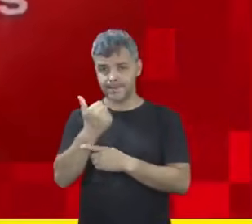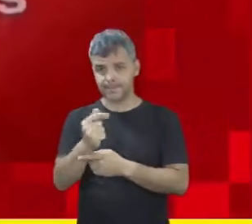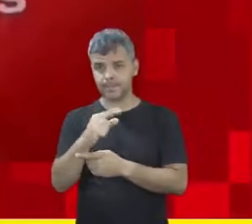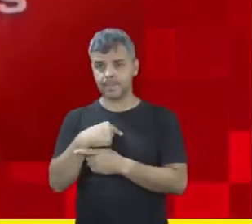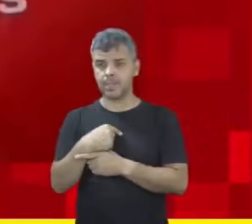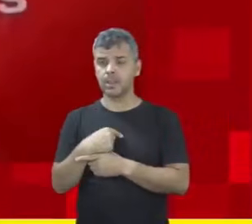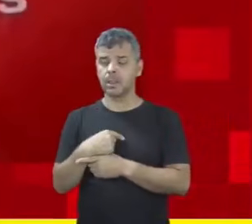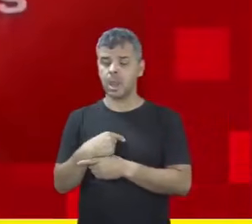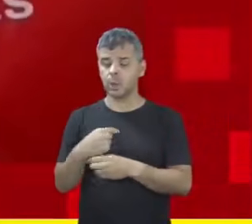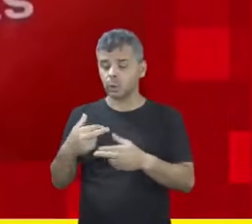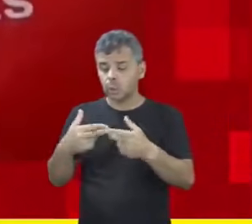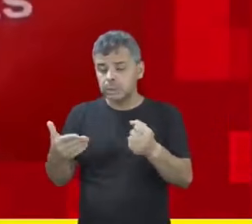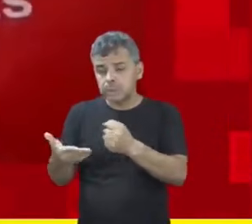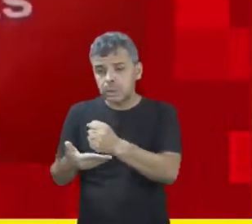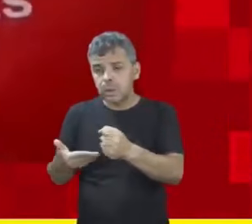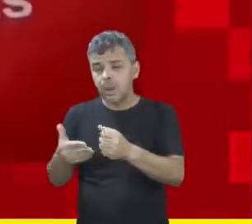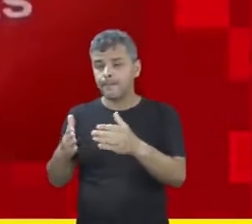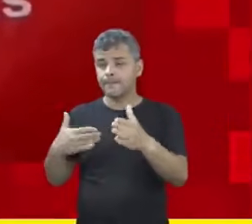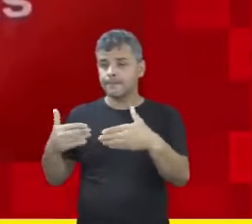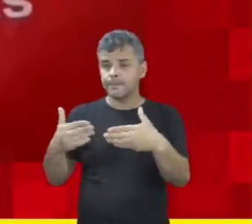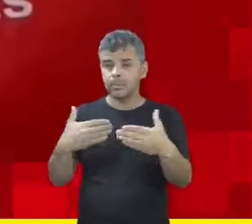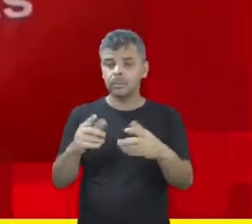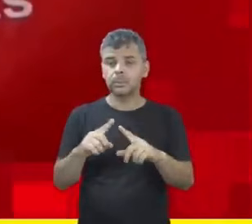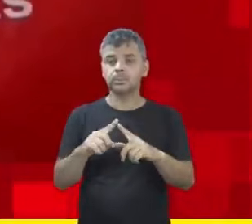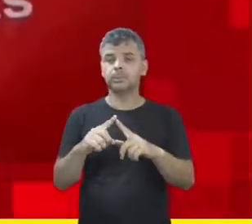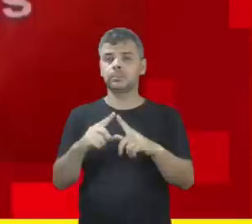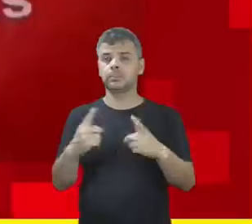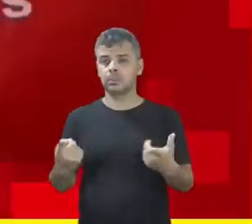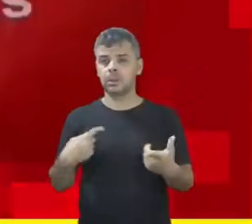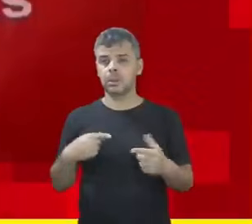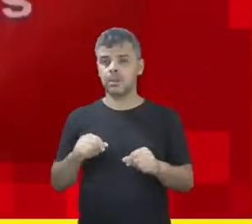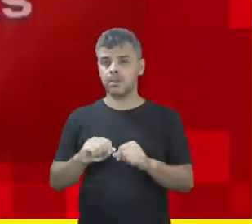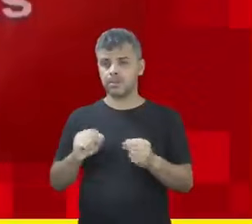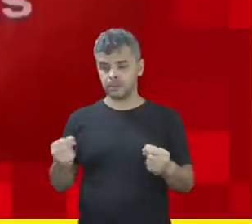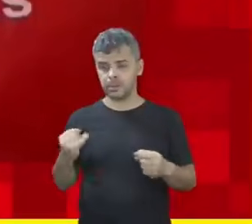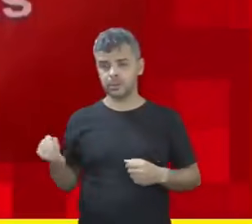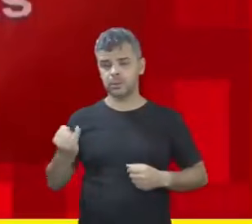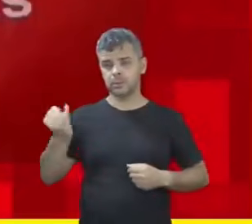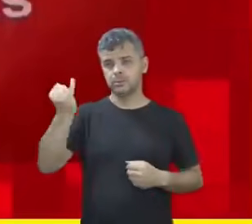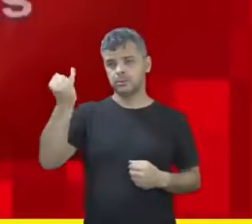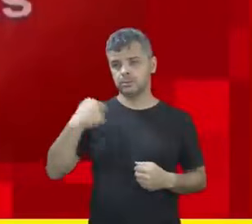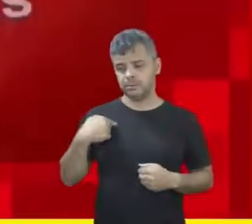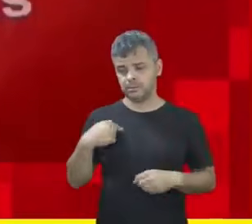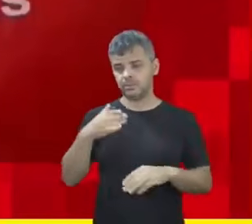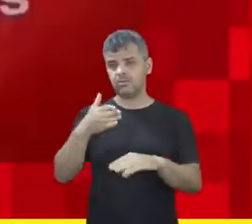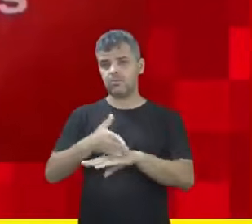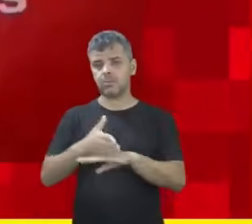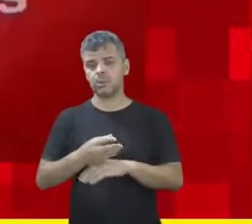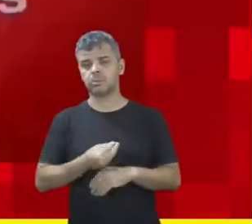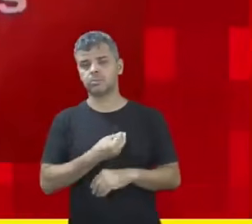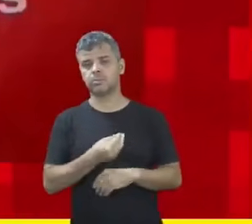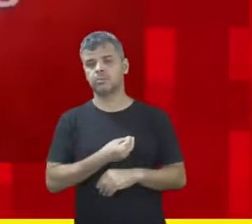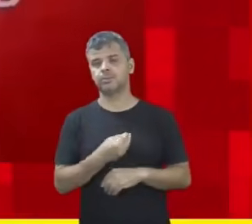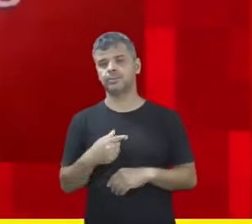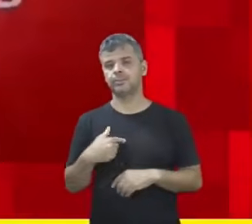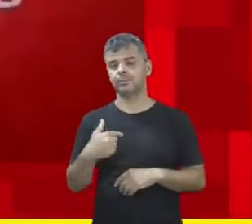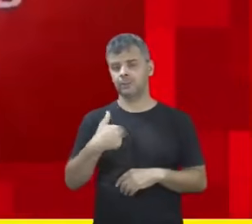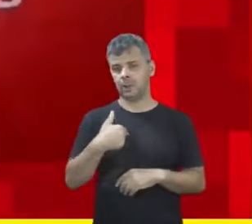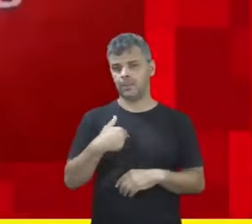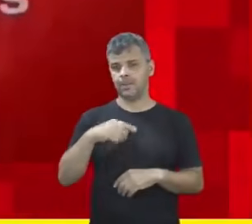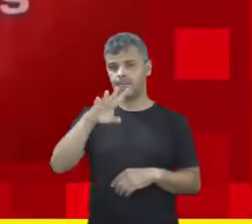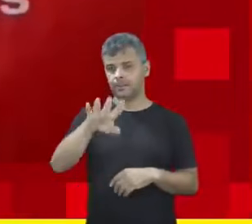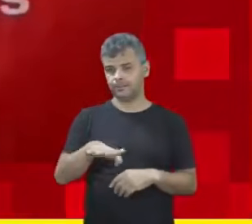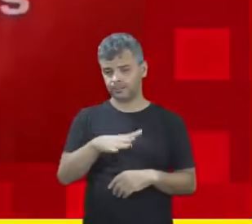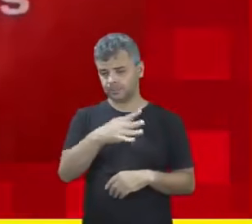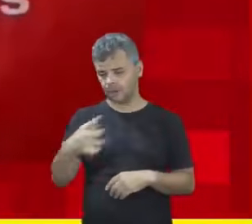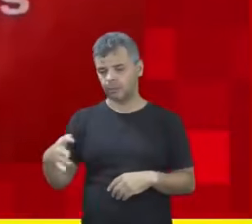melhorias básicas, diálogos, né, que estão aí, mas que são muito importantes, fizeram parte da minha vida, né? Então, minha mãe teve uma escala de